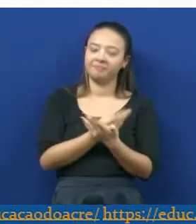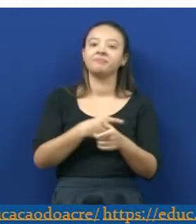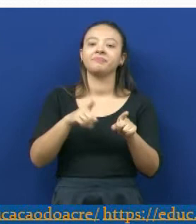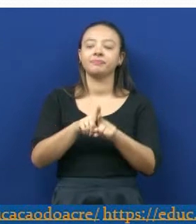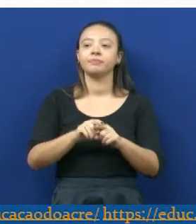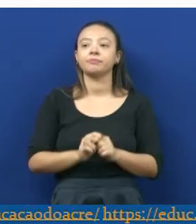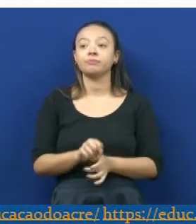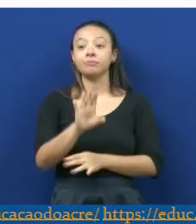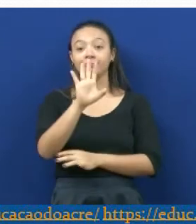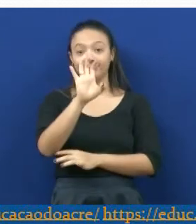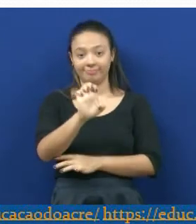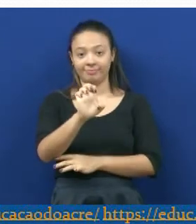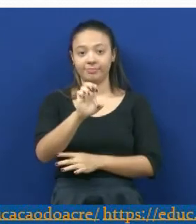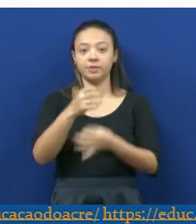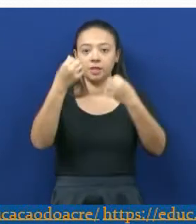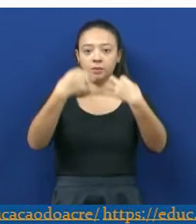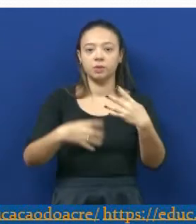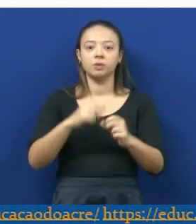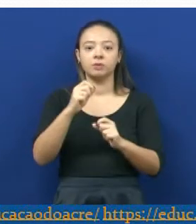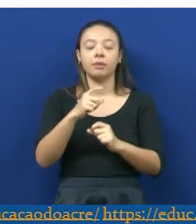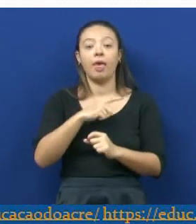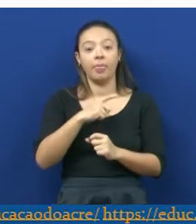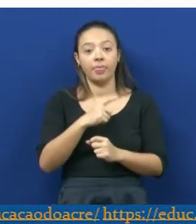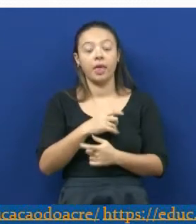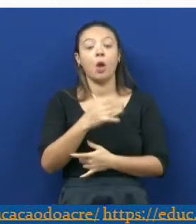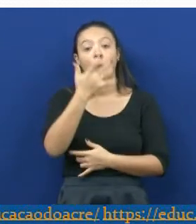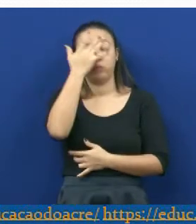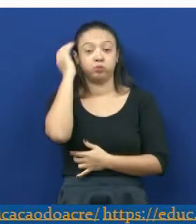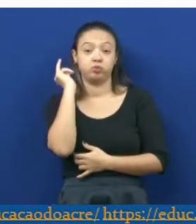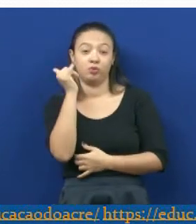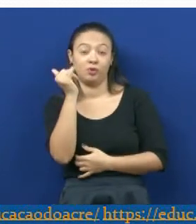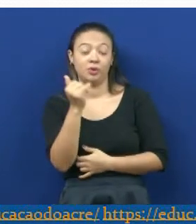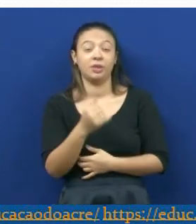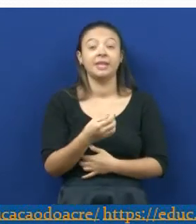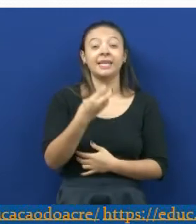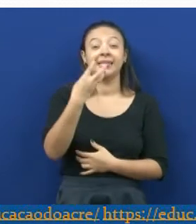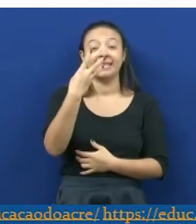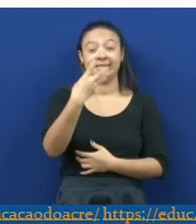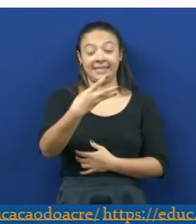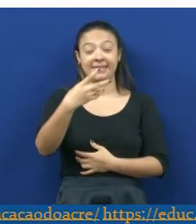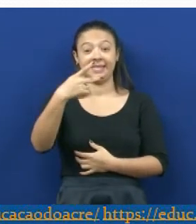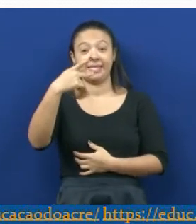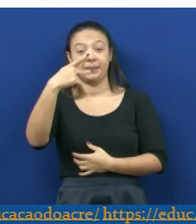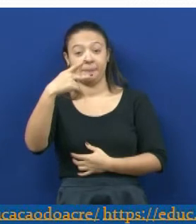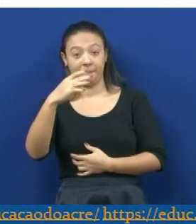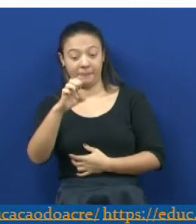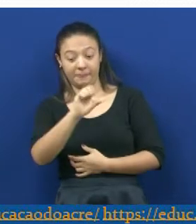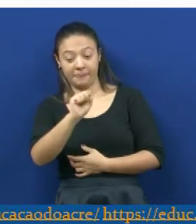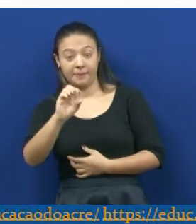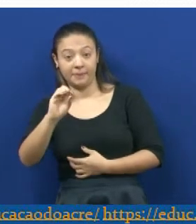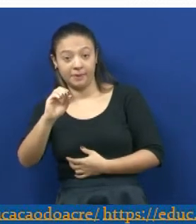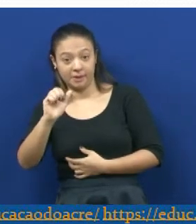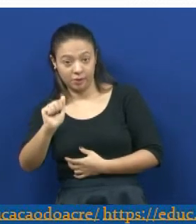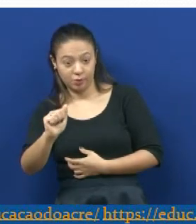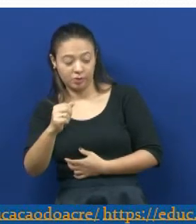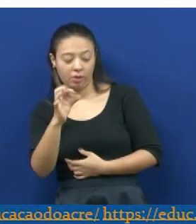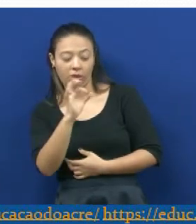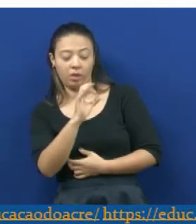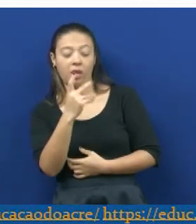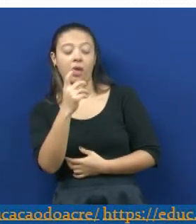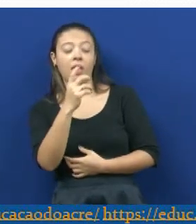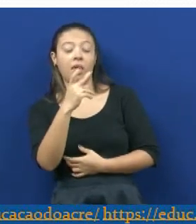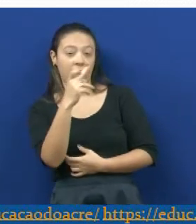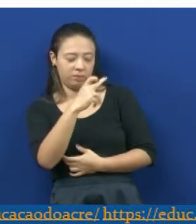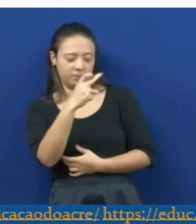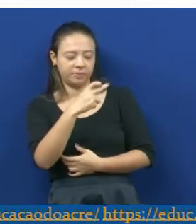última alternativa diz, possui um narrador em terceira pessoa, e aqui a gente já mata ela e sabe que não é, porque nós acabamos de ver que